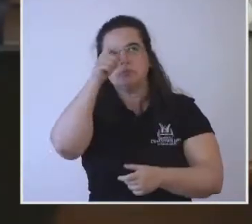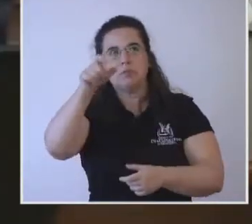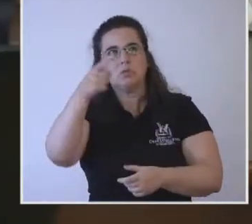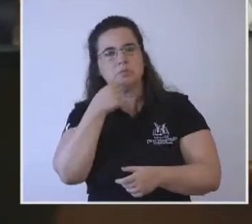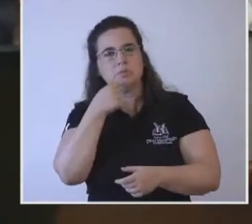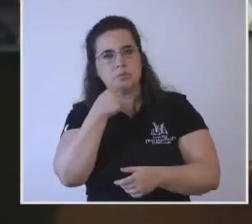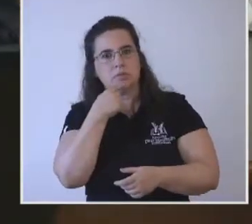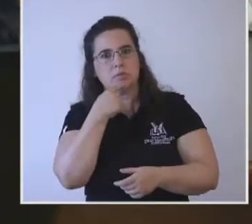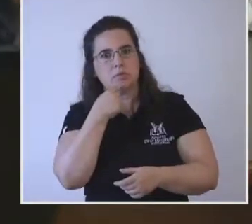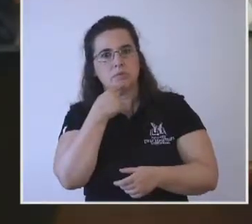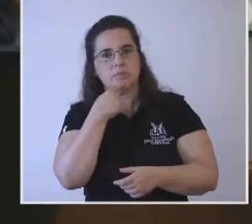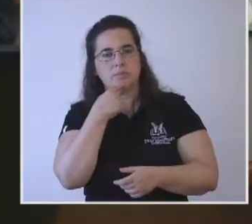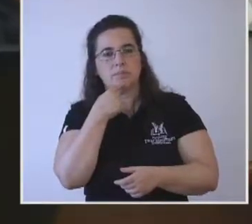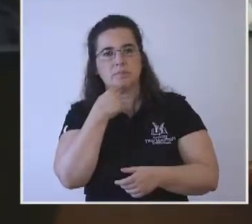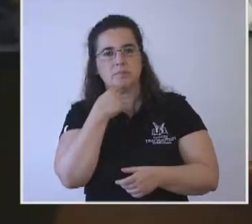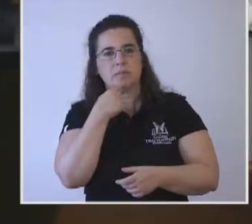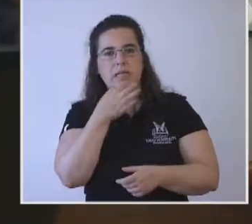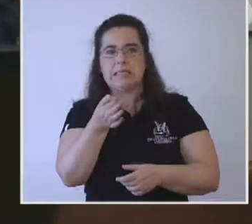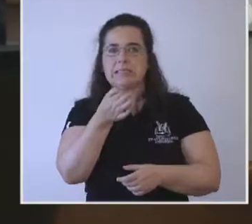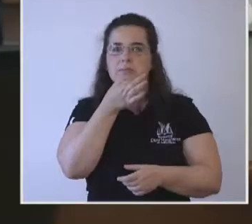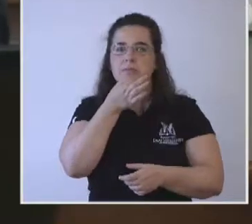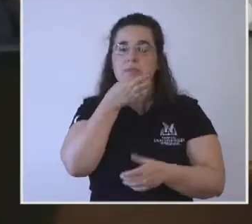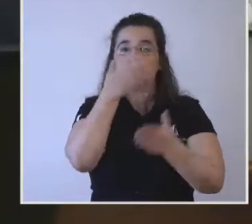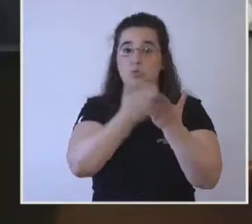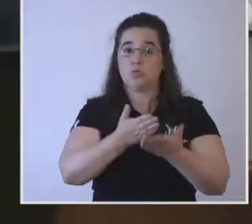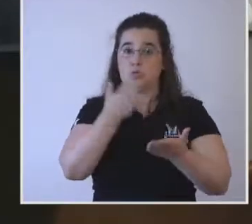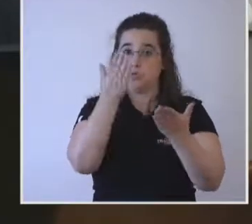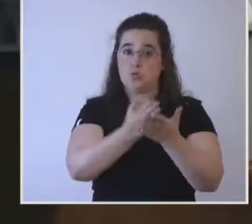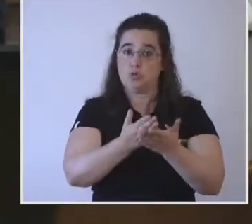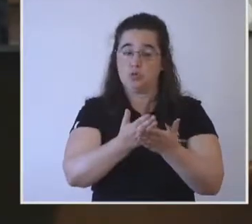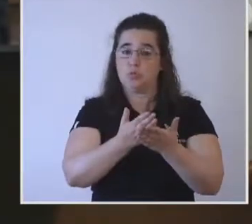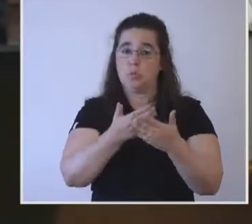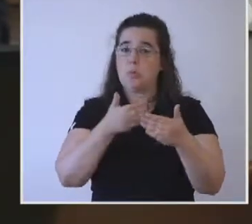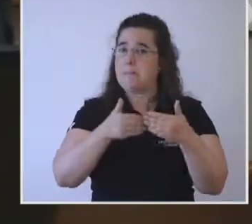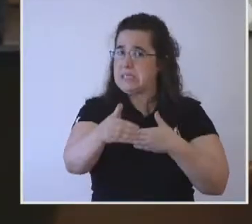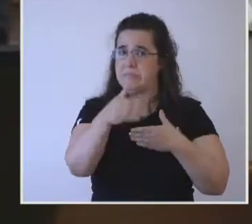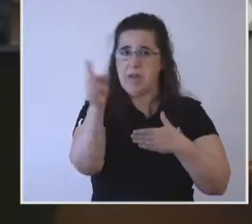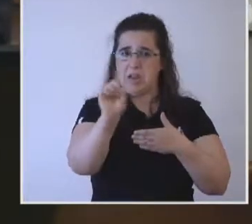que estamos a falar de um estudo que não foi feito numa semana,